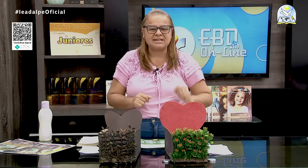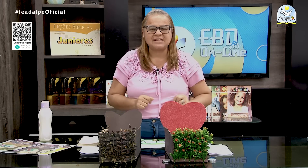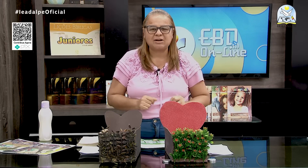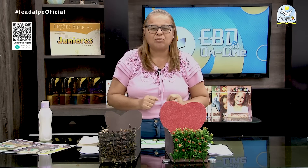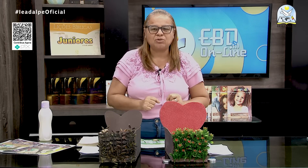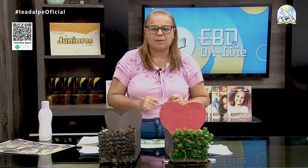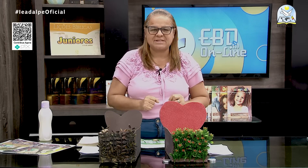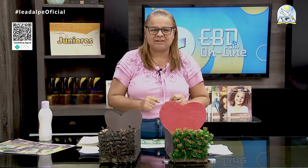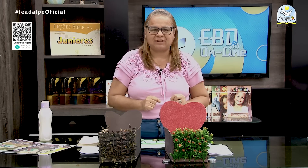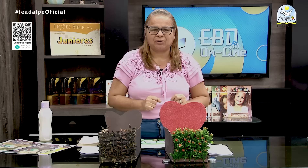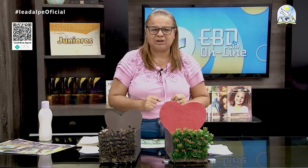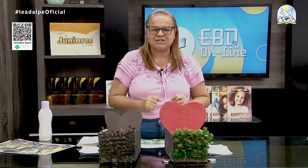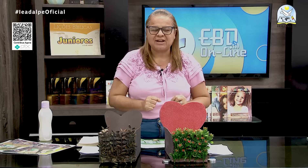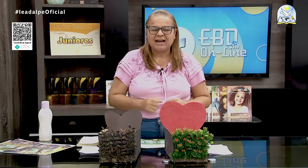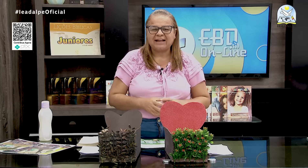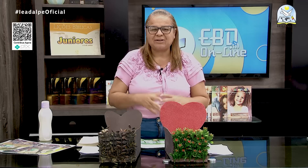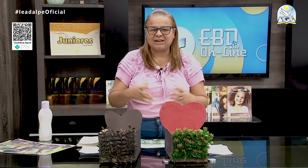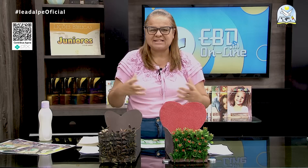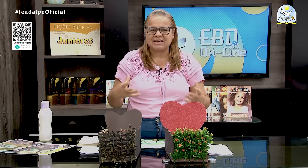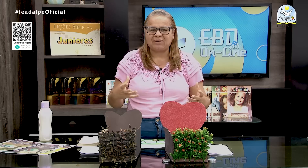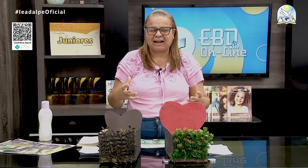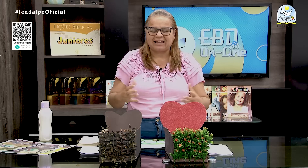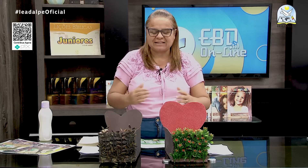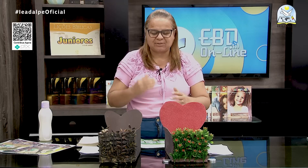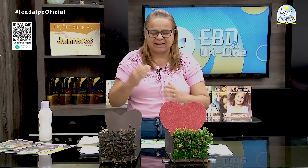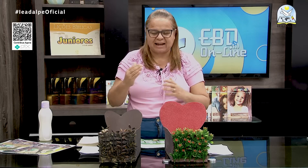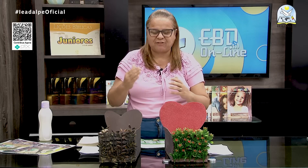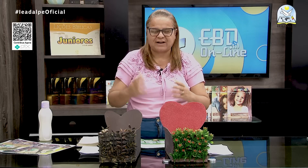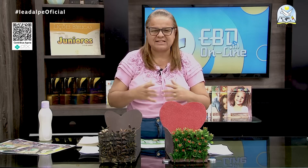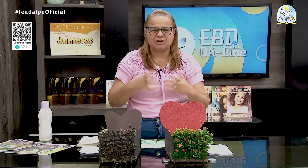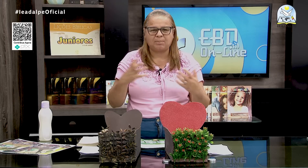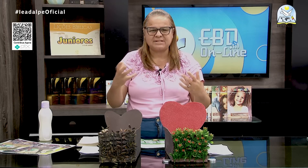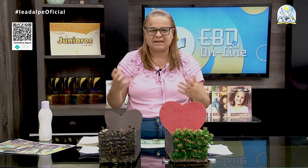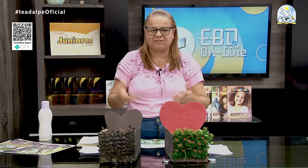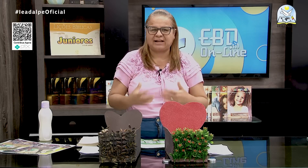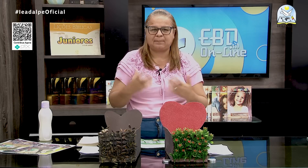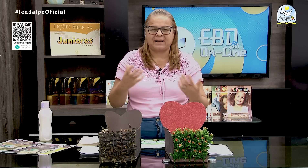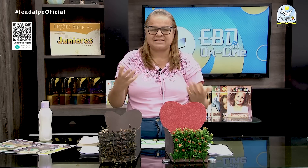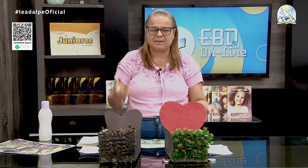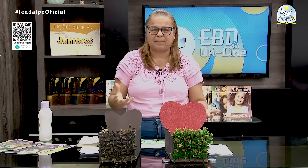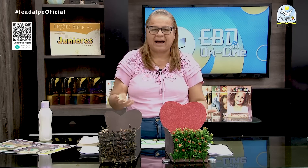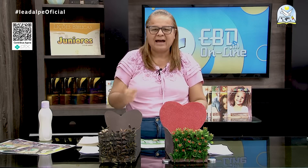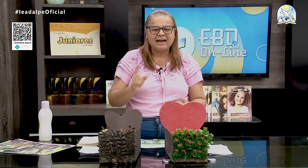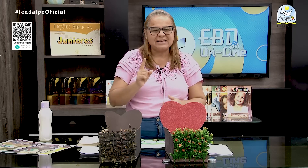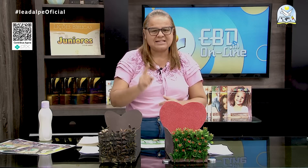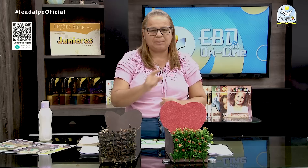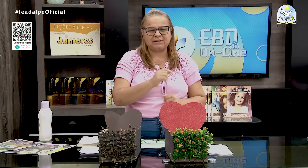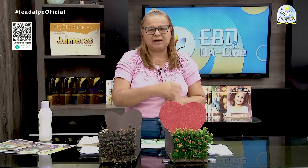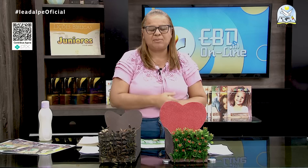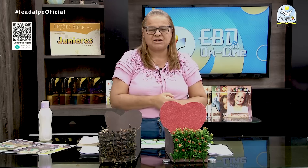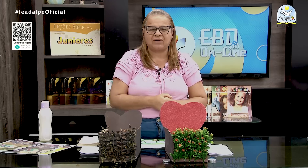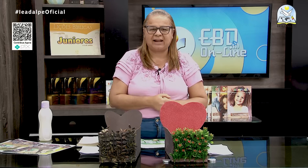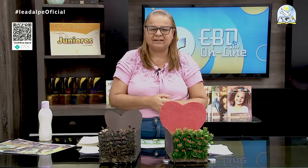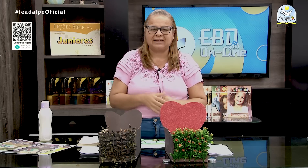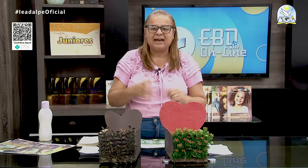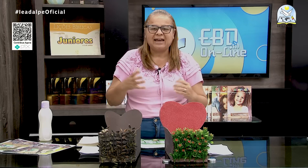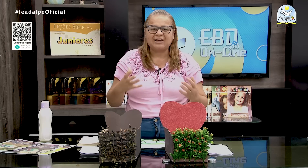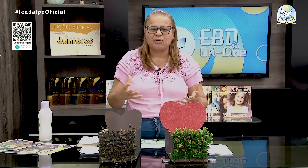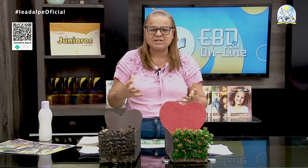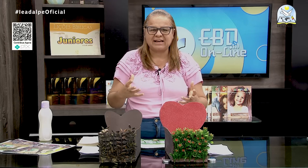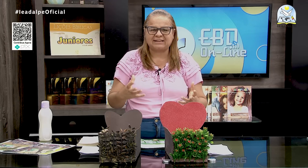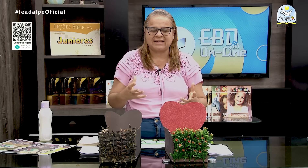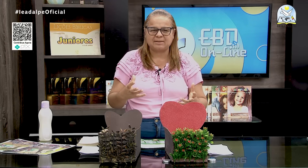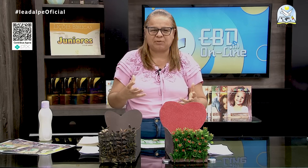os pequenos Eles são muito observadores então eles uma lista naquela fase de observar de participar e sempre tem umas falante